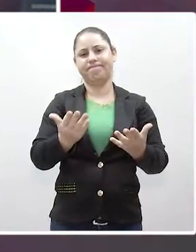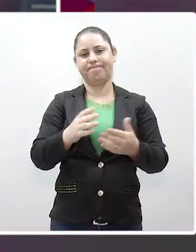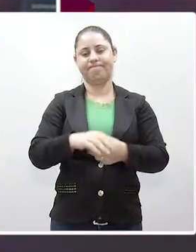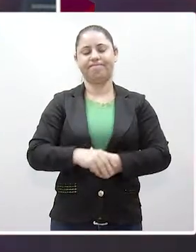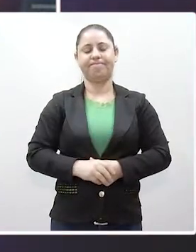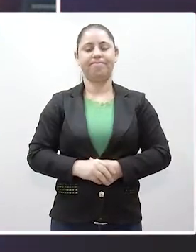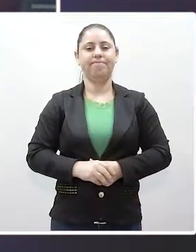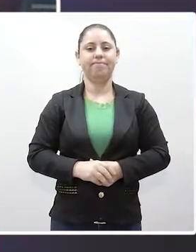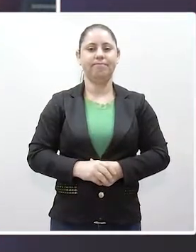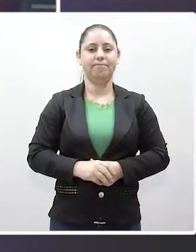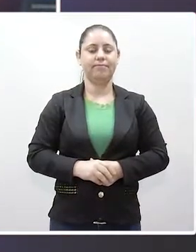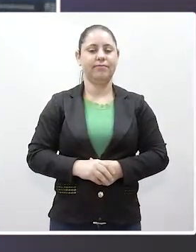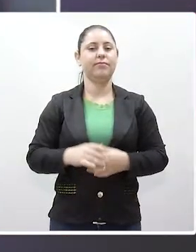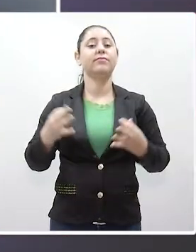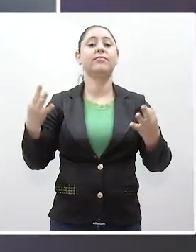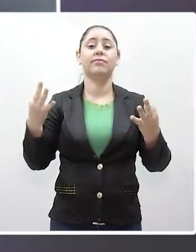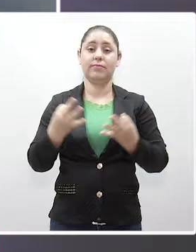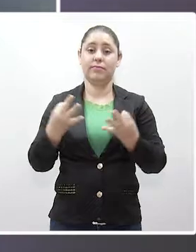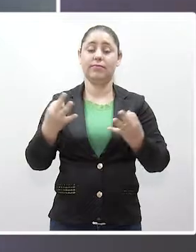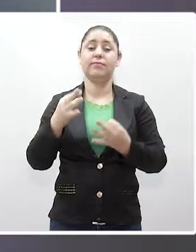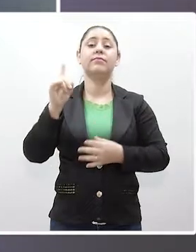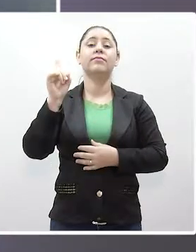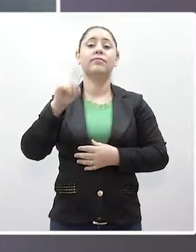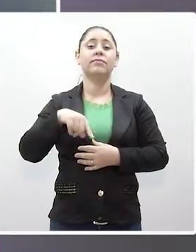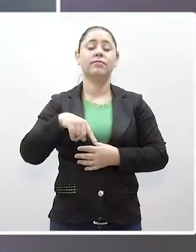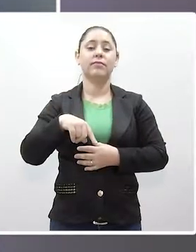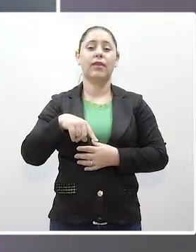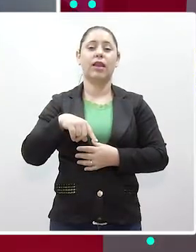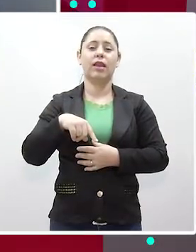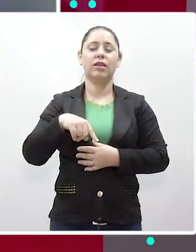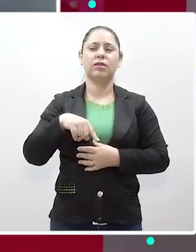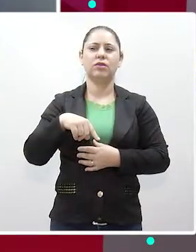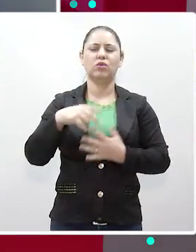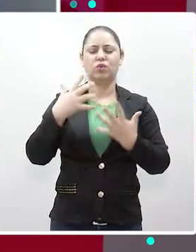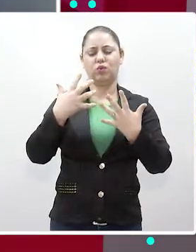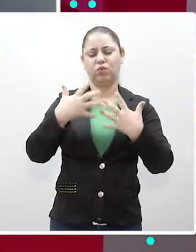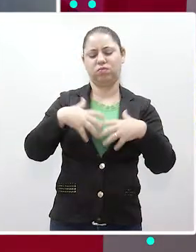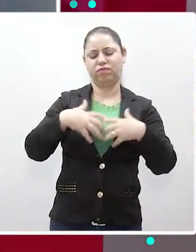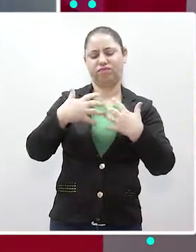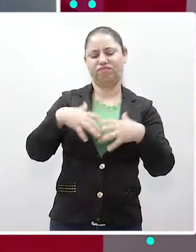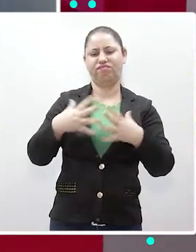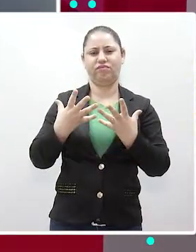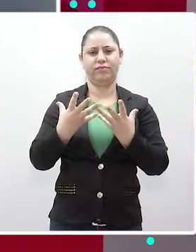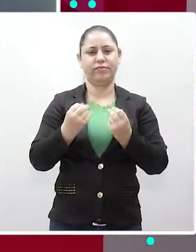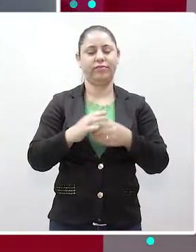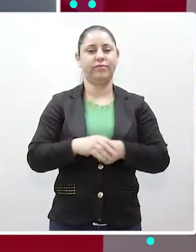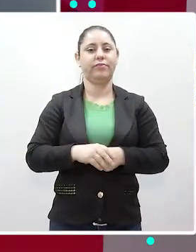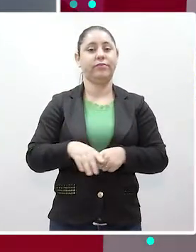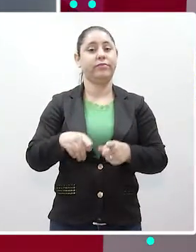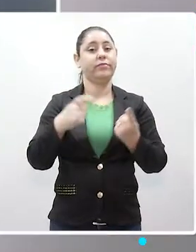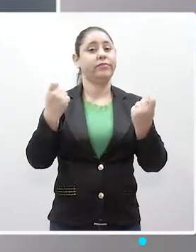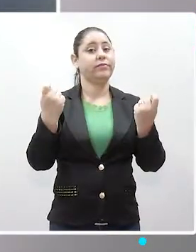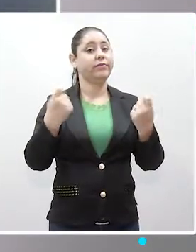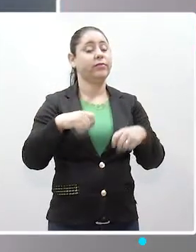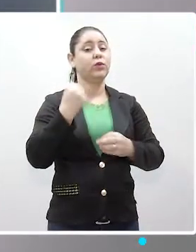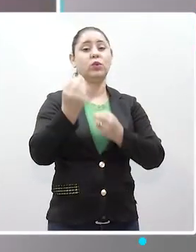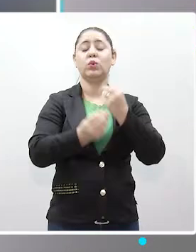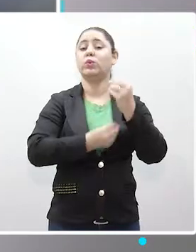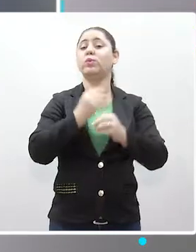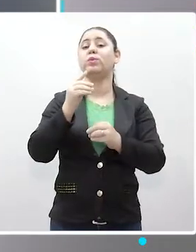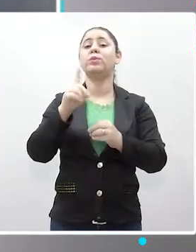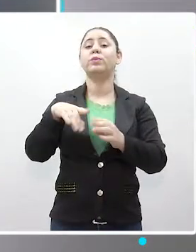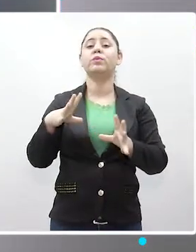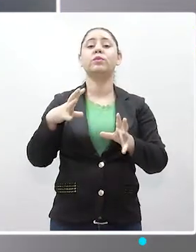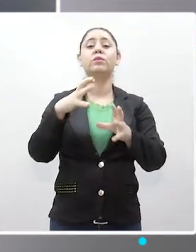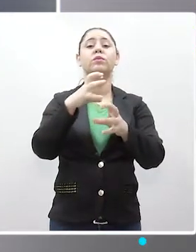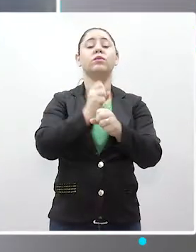Matheus? Perfeito, Thiago. Isso daí é uma questão que gera muita confusão. Mas aí a gente precisa entender como é